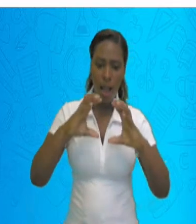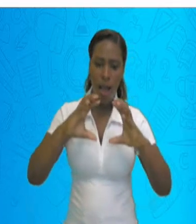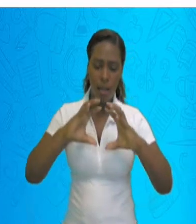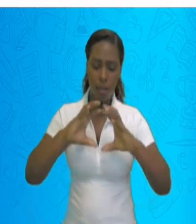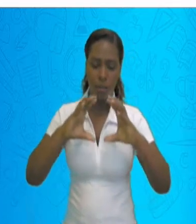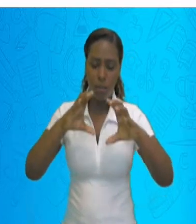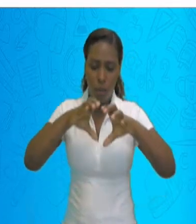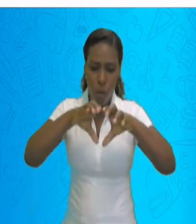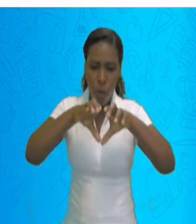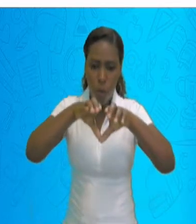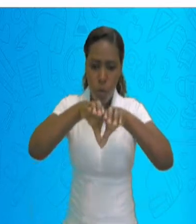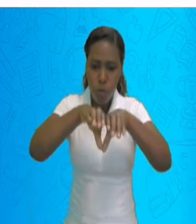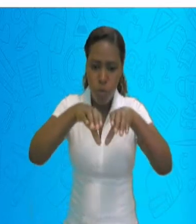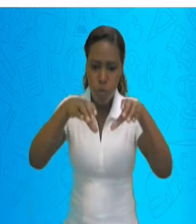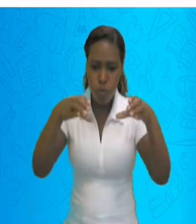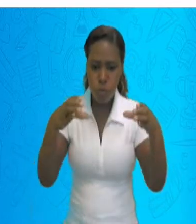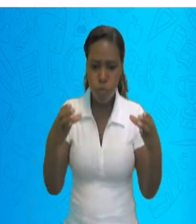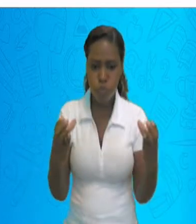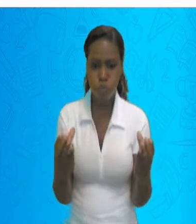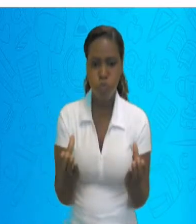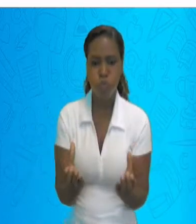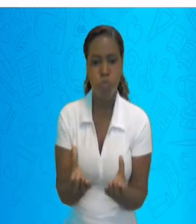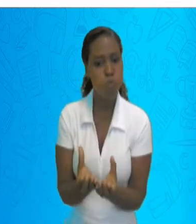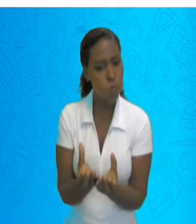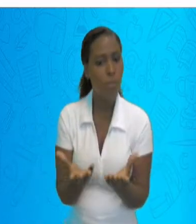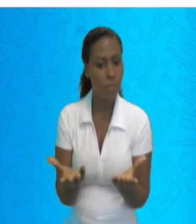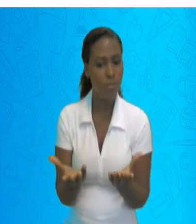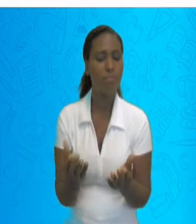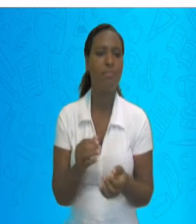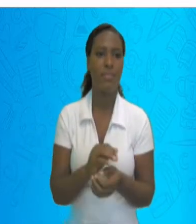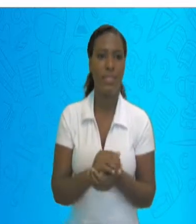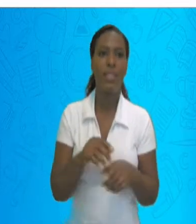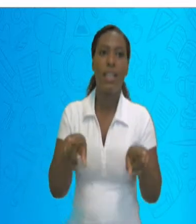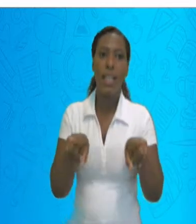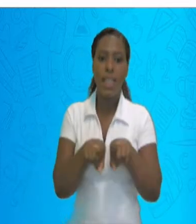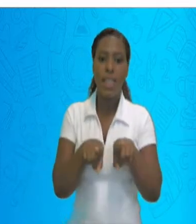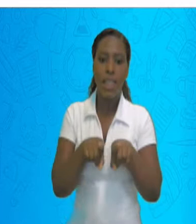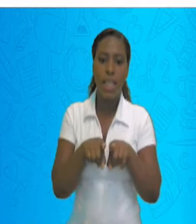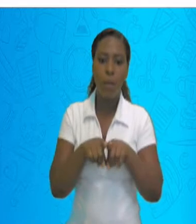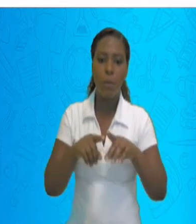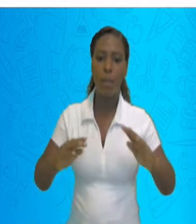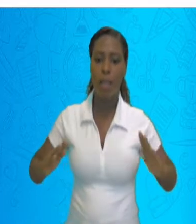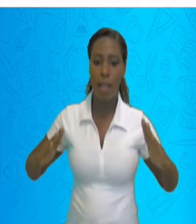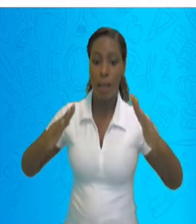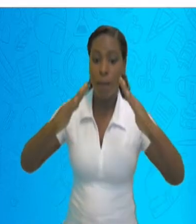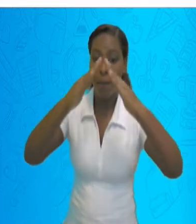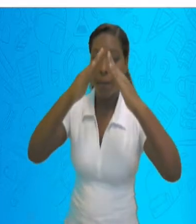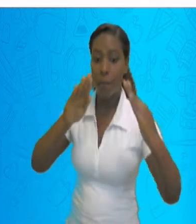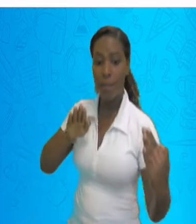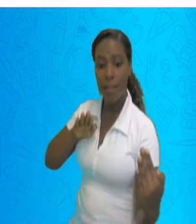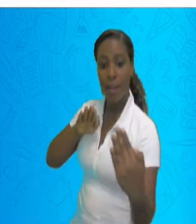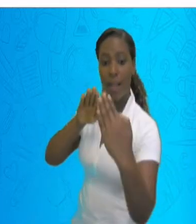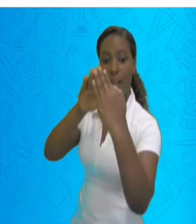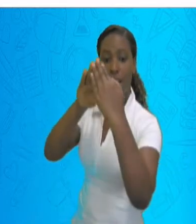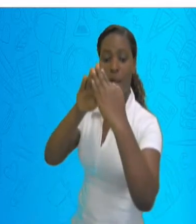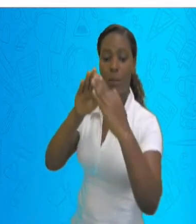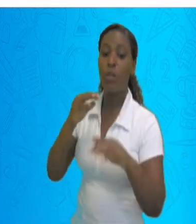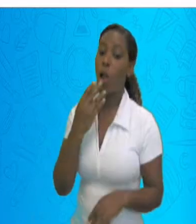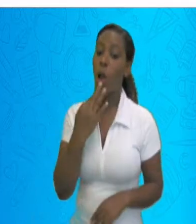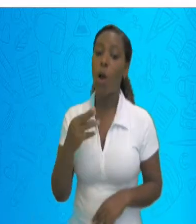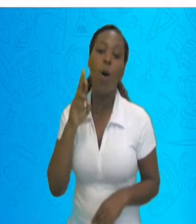círculo, a pirâmide, que está aqui nessa figura rosa, e o prisma, tá, que está nessa